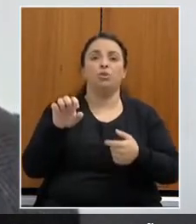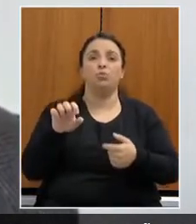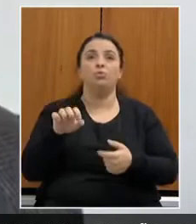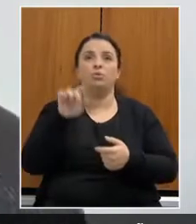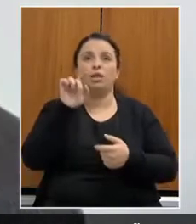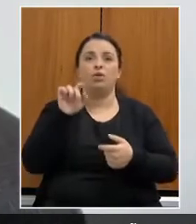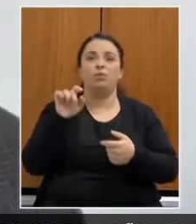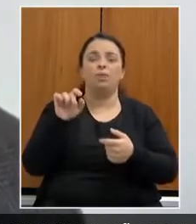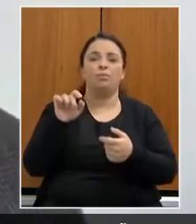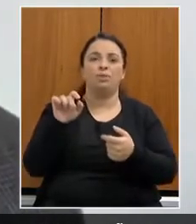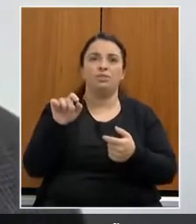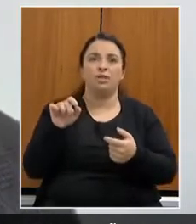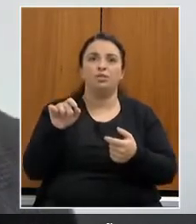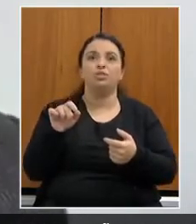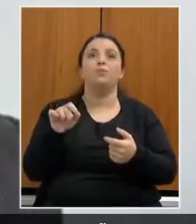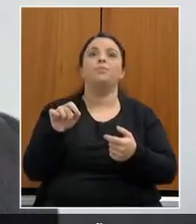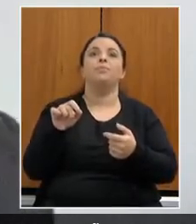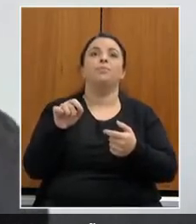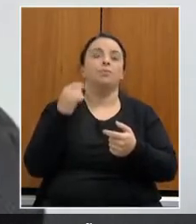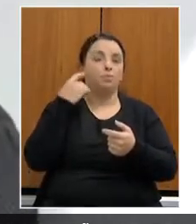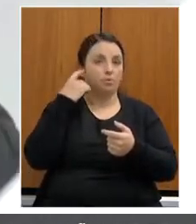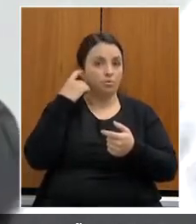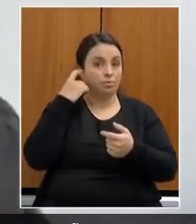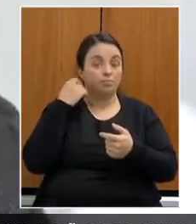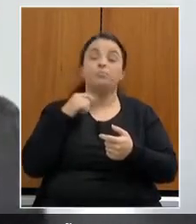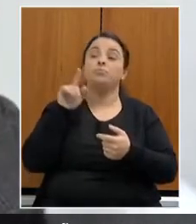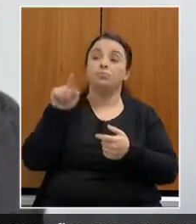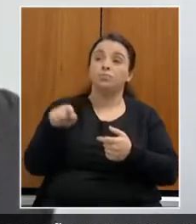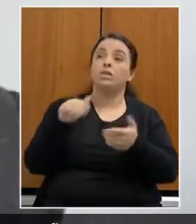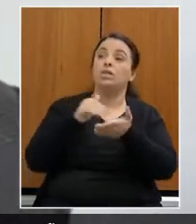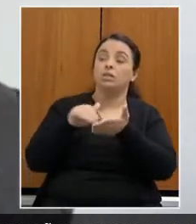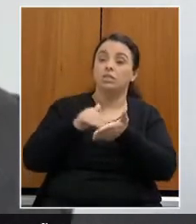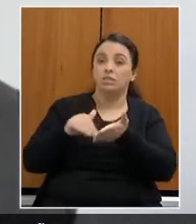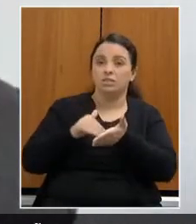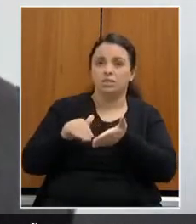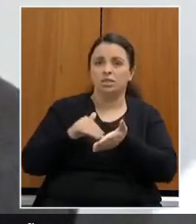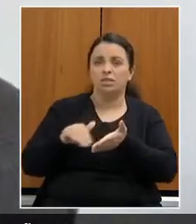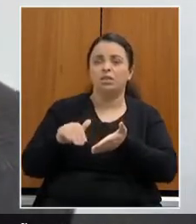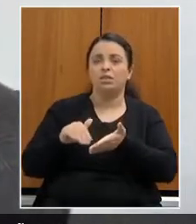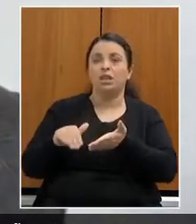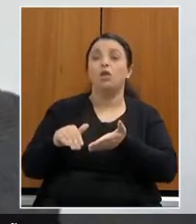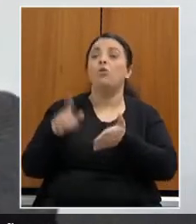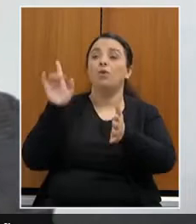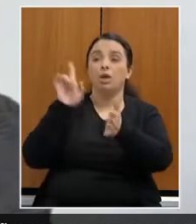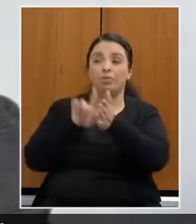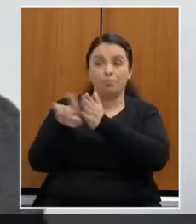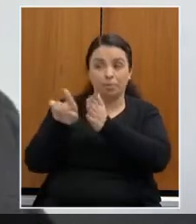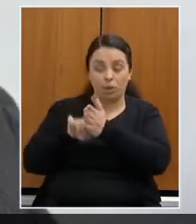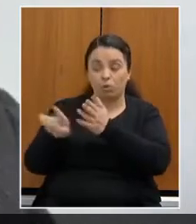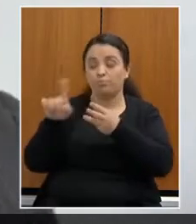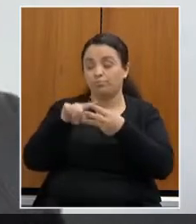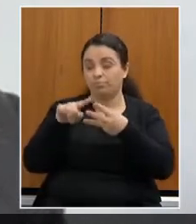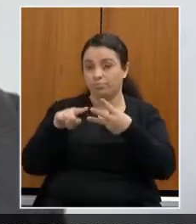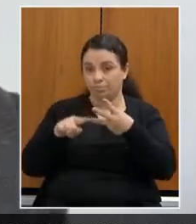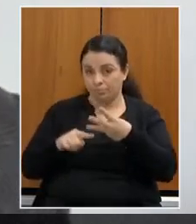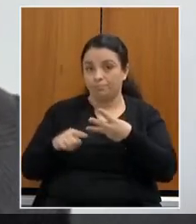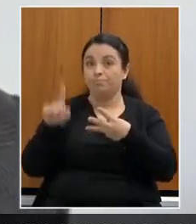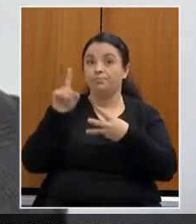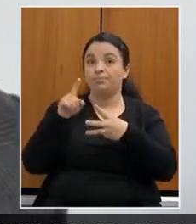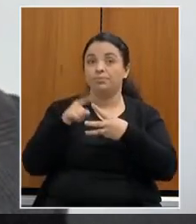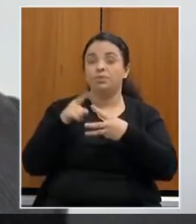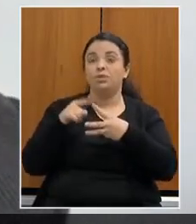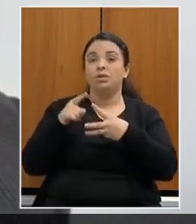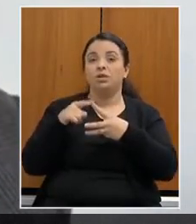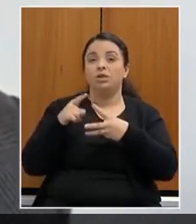com a gente nesse momento senhor secretário eu queria fazer três perguntas para o senhor a primeira pergunta